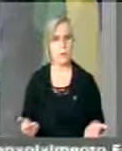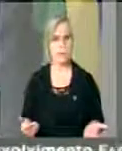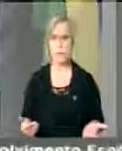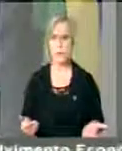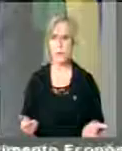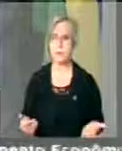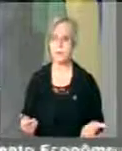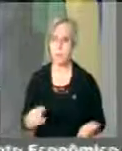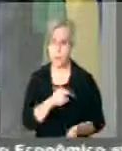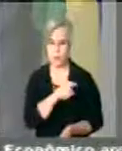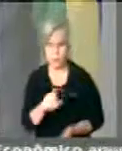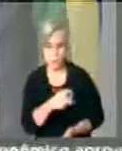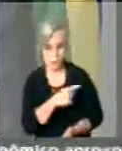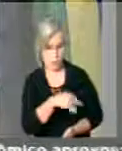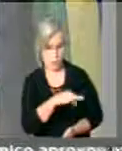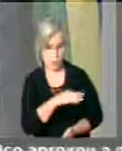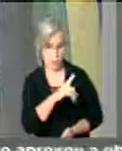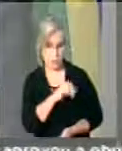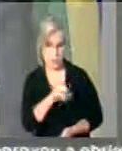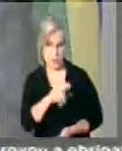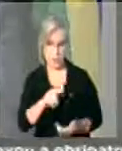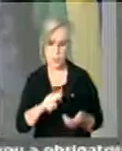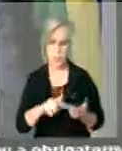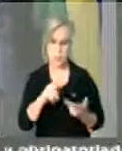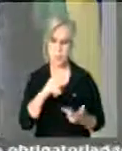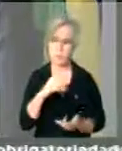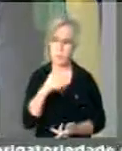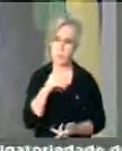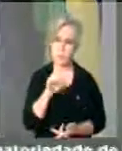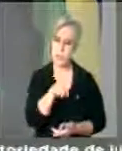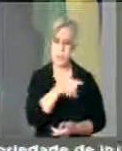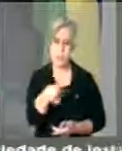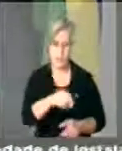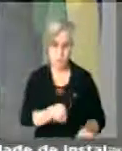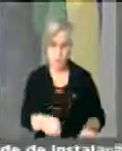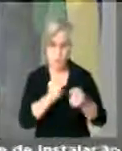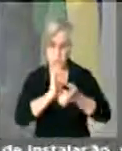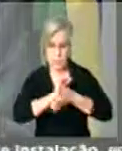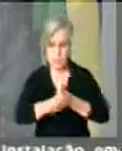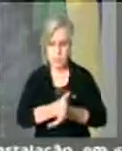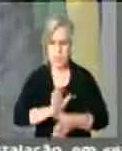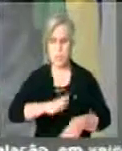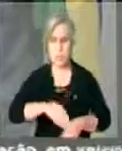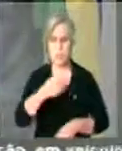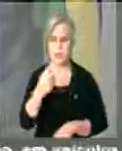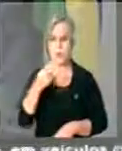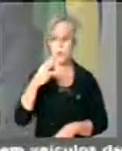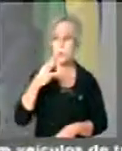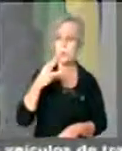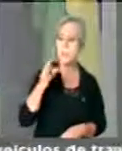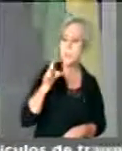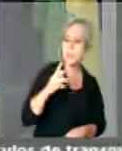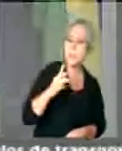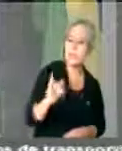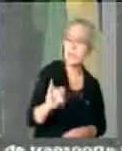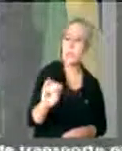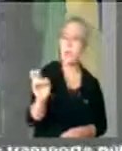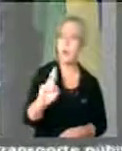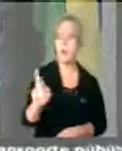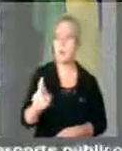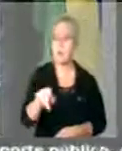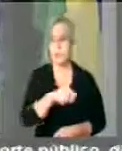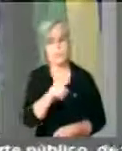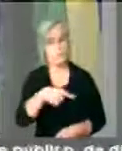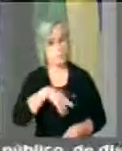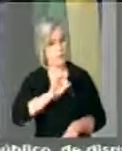PT, PSOL, PCdoB. Vocês destruíram mais de 2 trilhões de reais. Foram os que